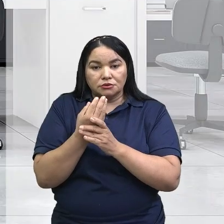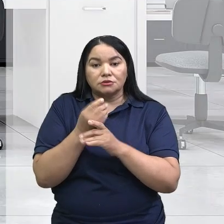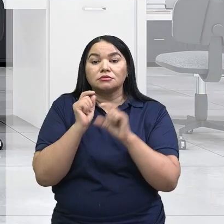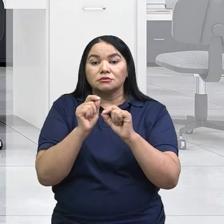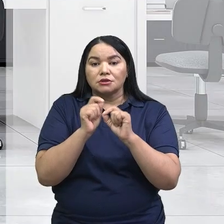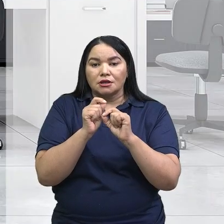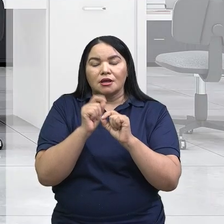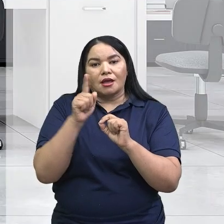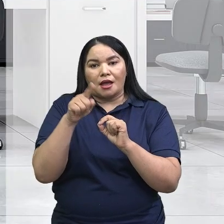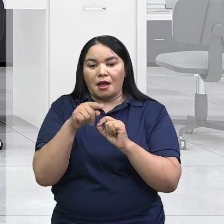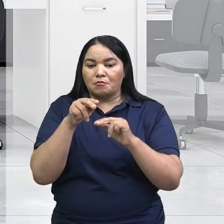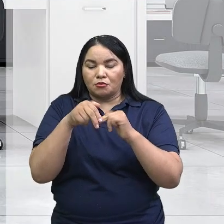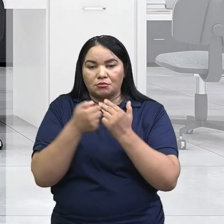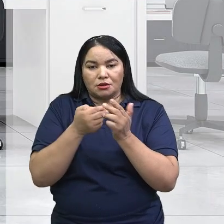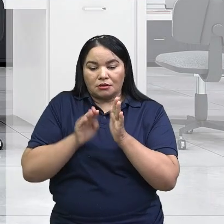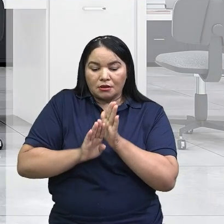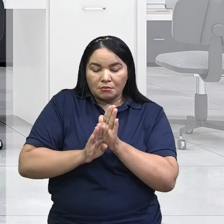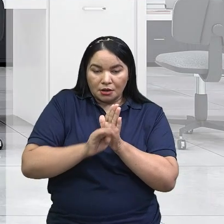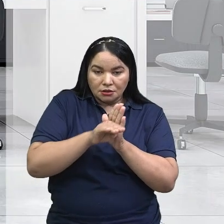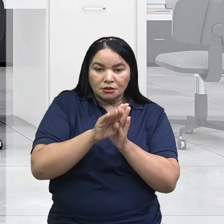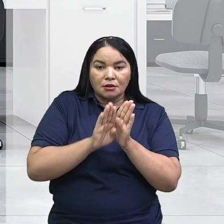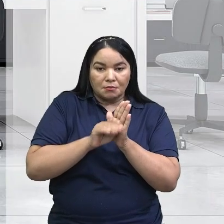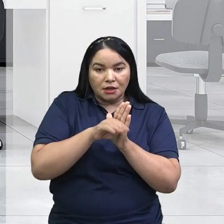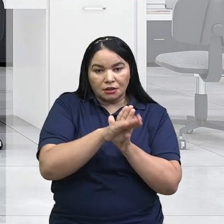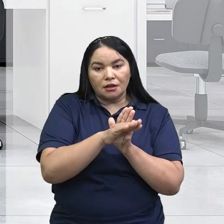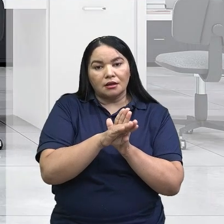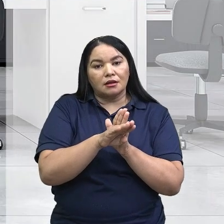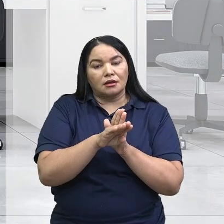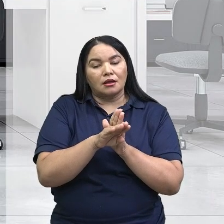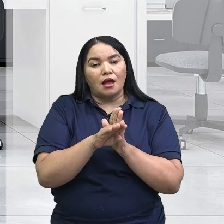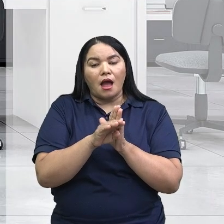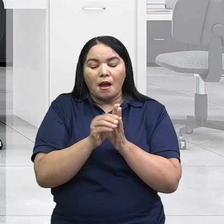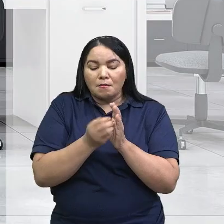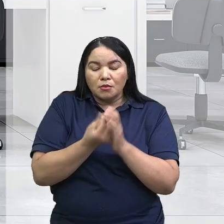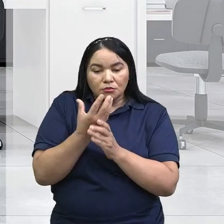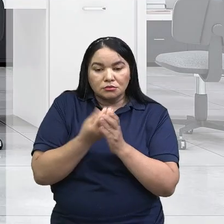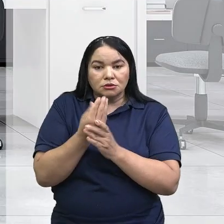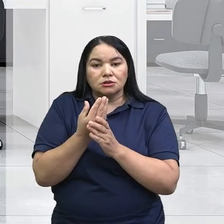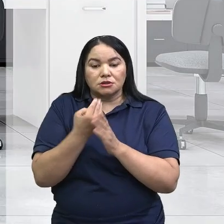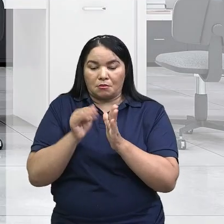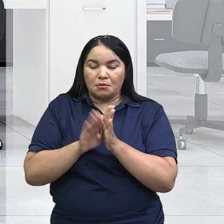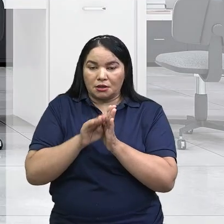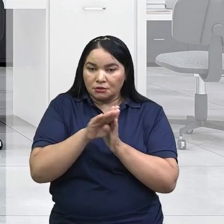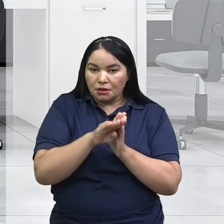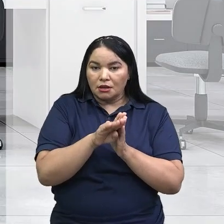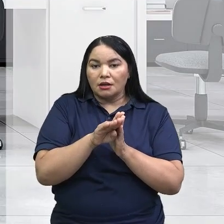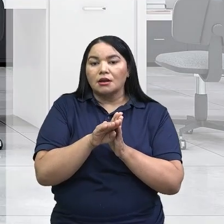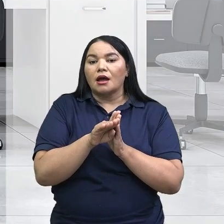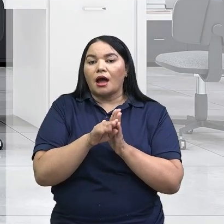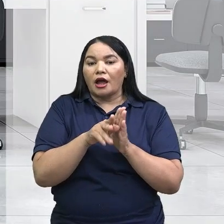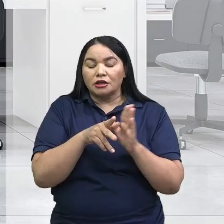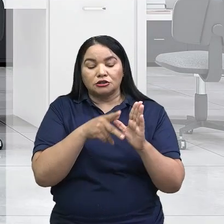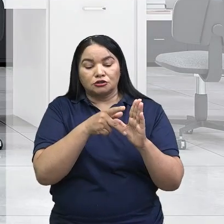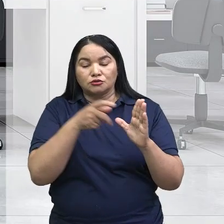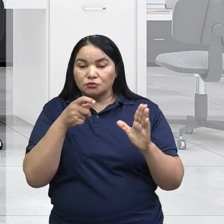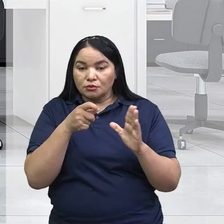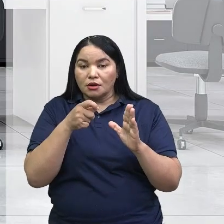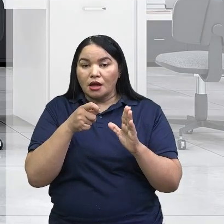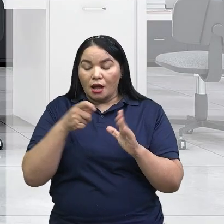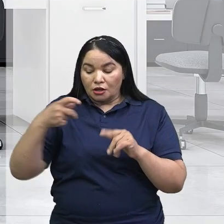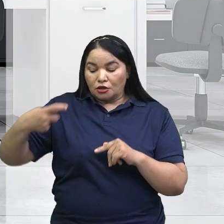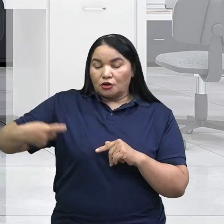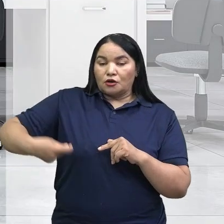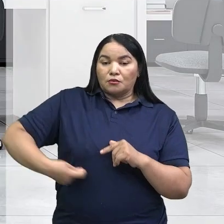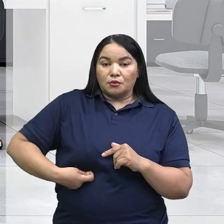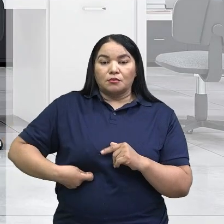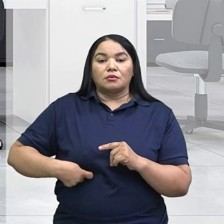que é uma bactéria. Então ela foi produzida, né, nessa bactéria, essa insulina que vai ser aplicada também em humanos,